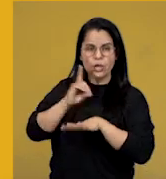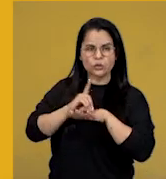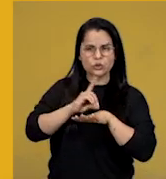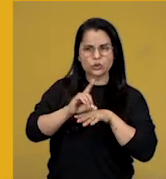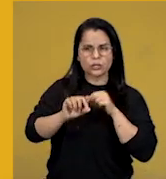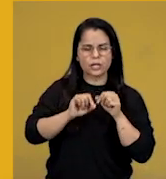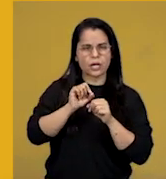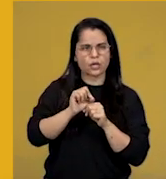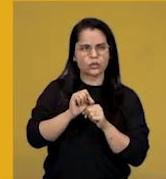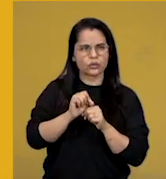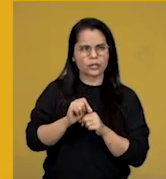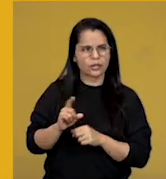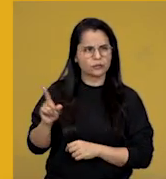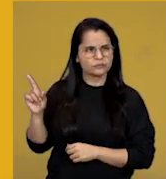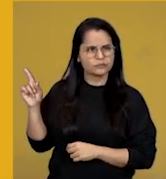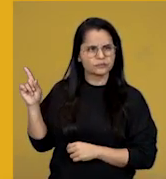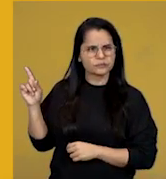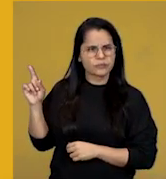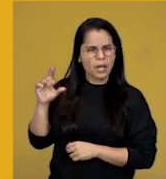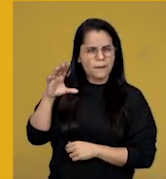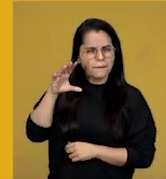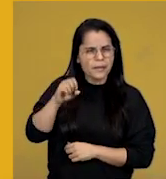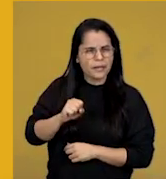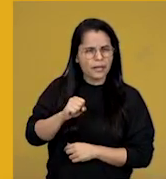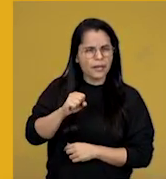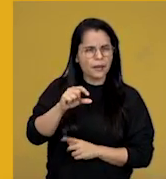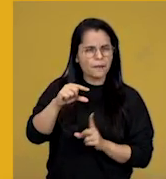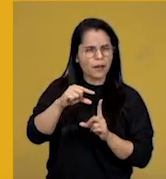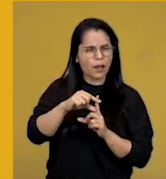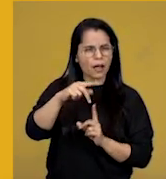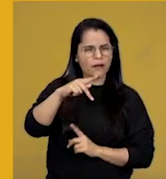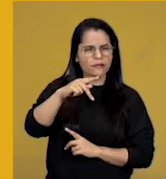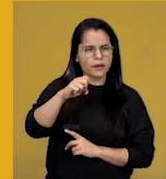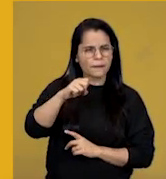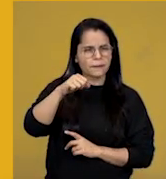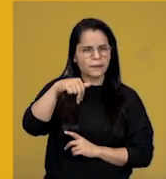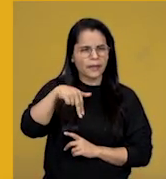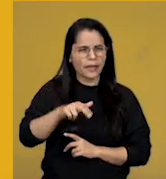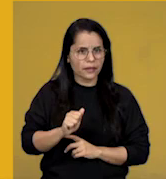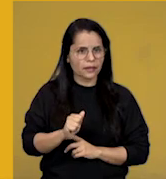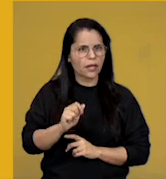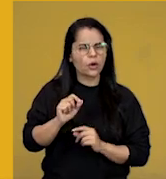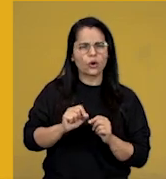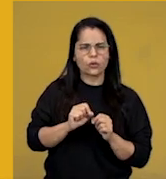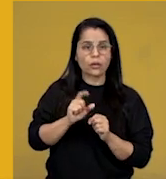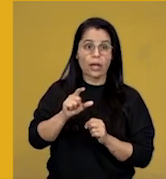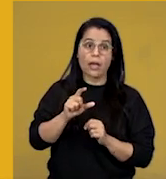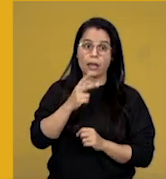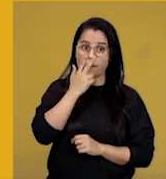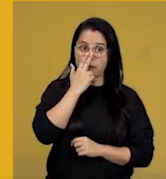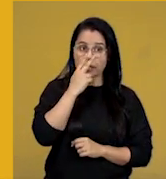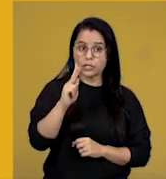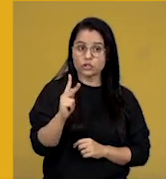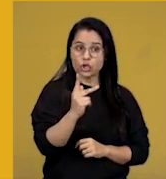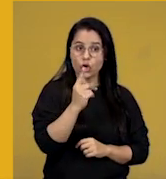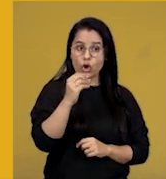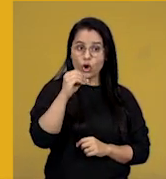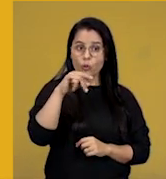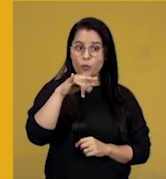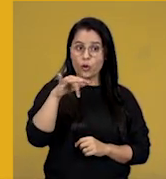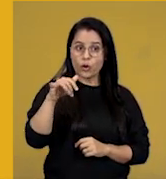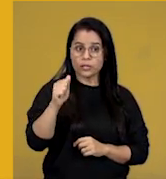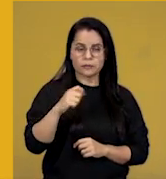do Michaelis, eu peguei a palavra pena e ela, a princípio, era uma palavra homônima. Ela tinha